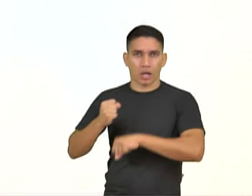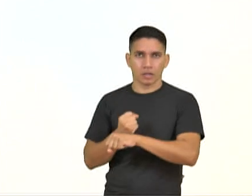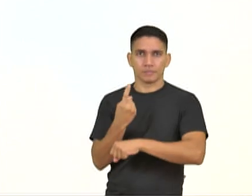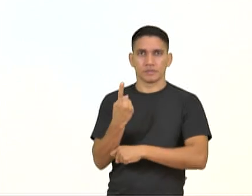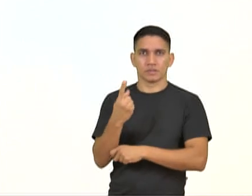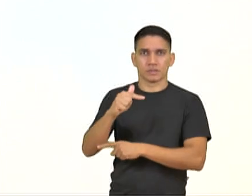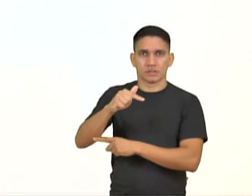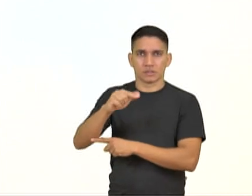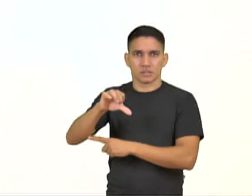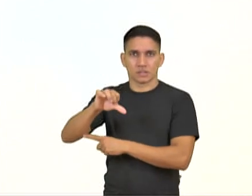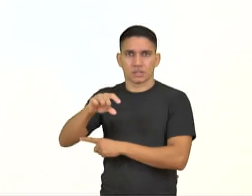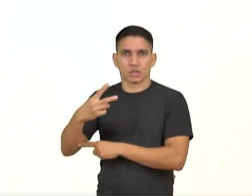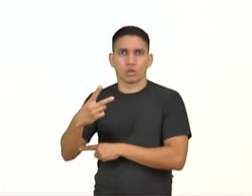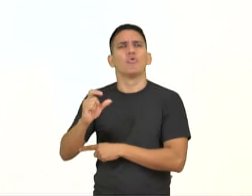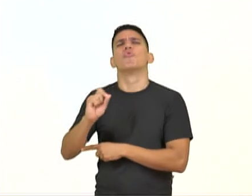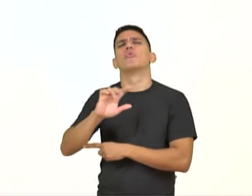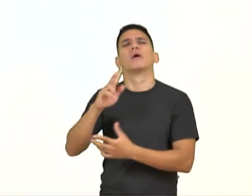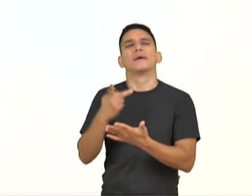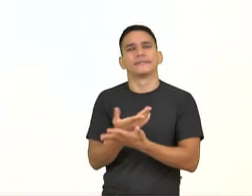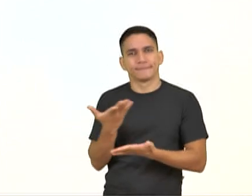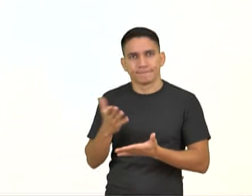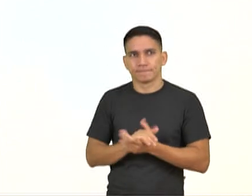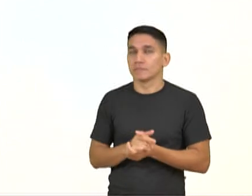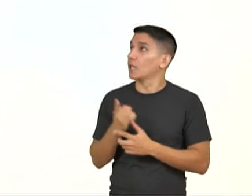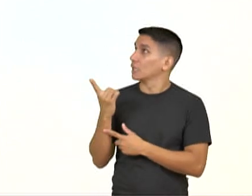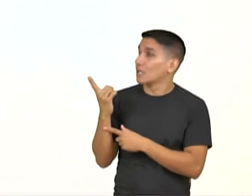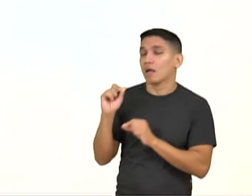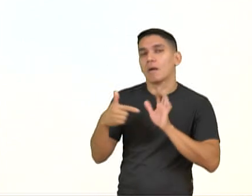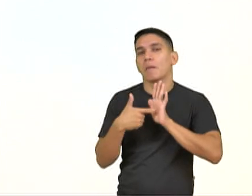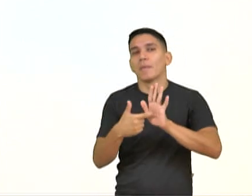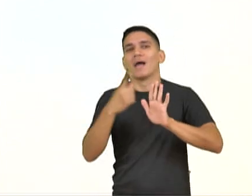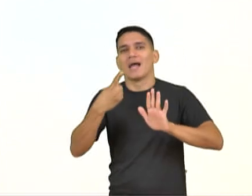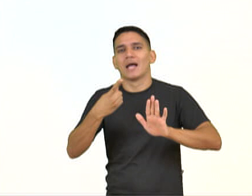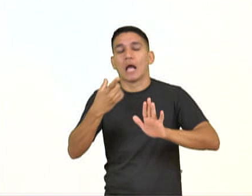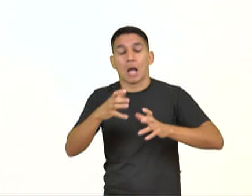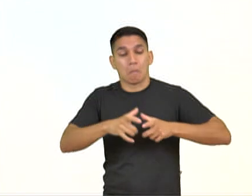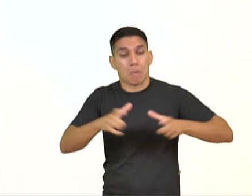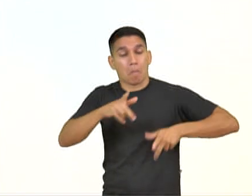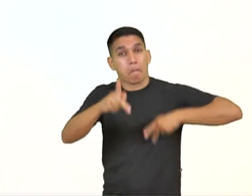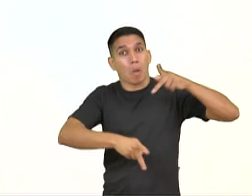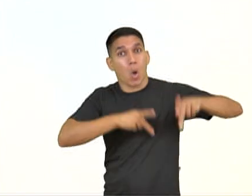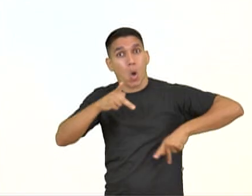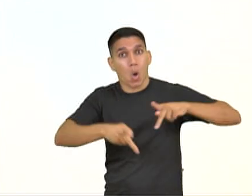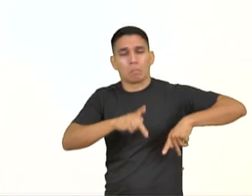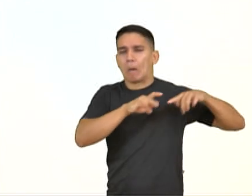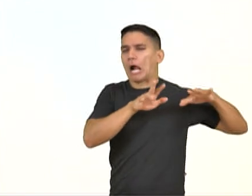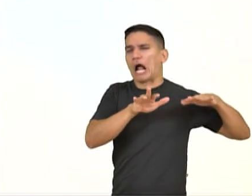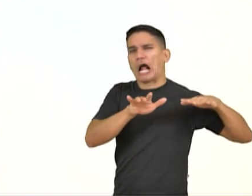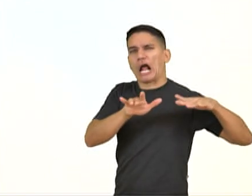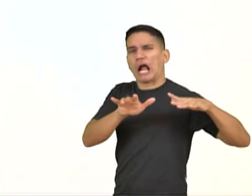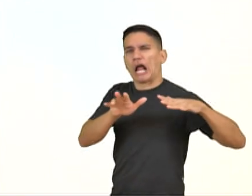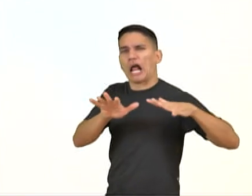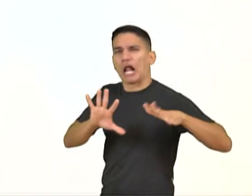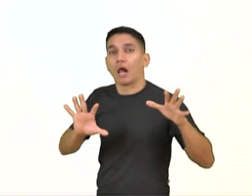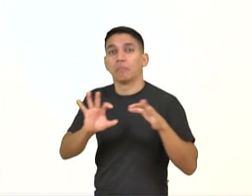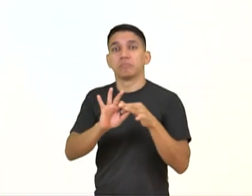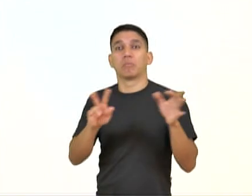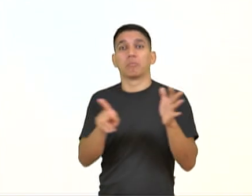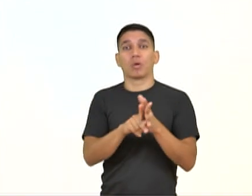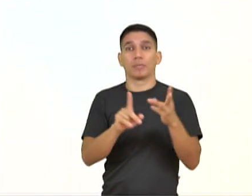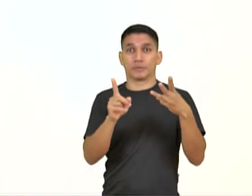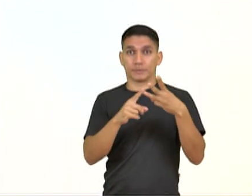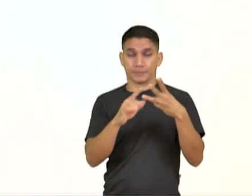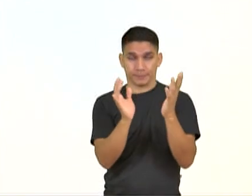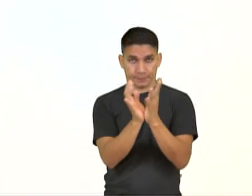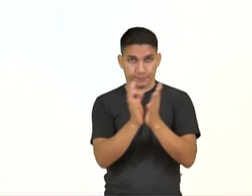E a jornada, né, de 10 de agosto, ela foi uma grande revolta popular envolvendo forças do Terceiro